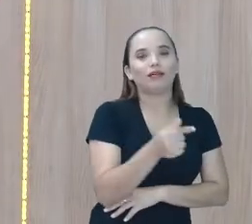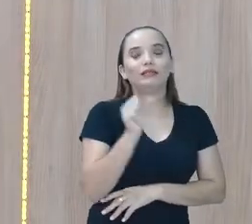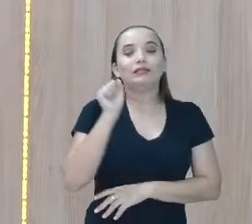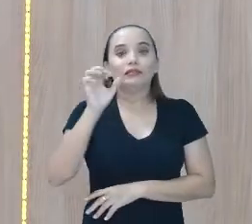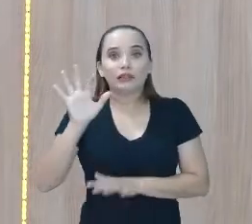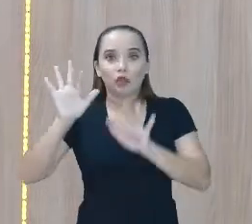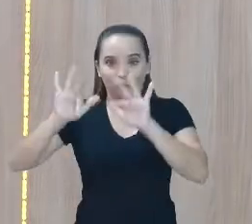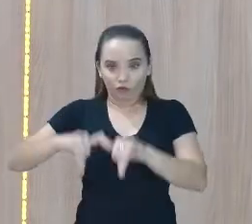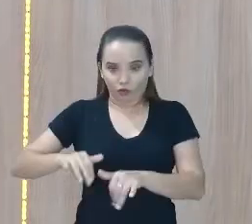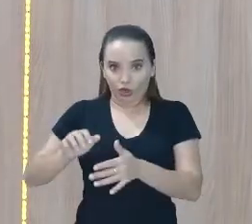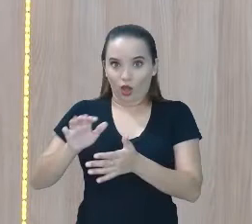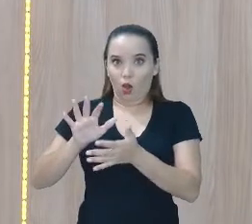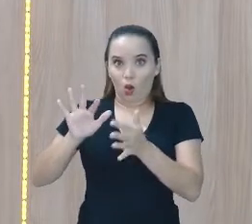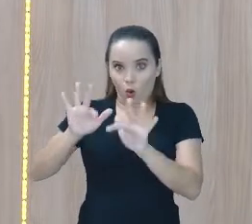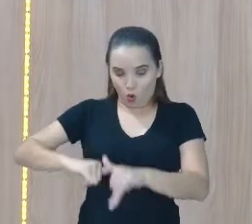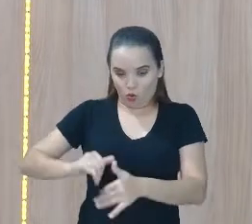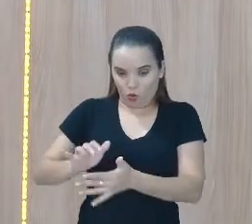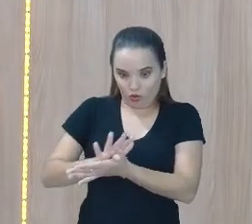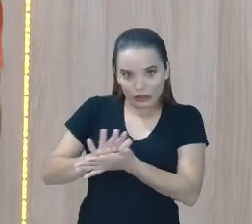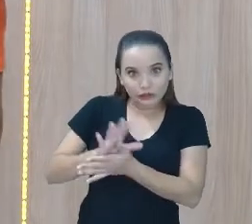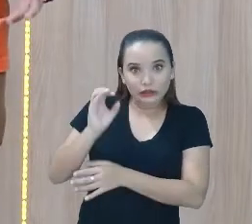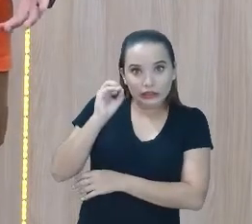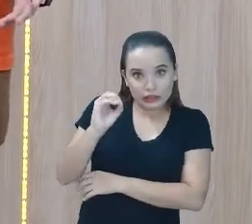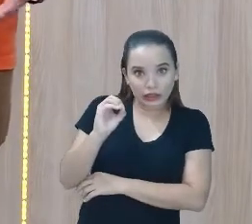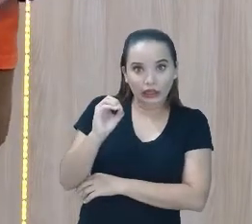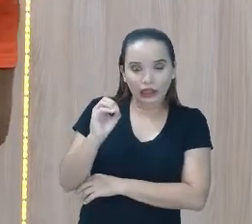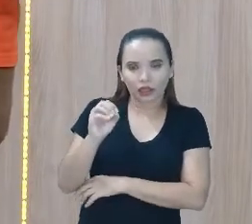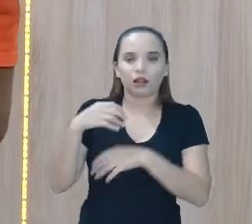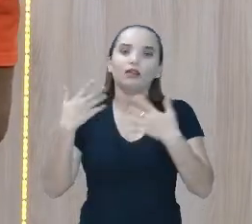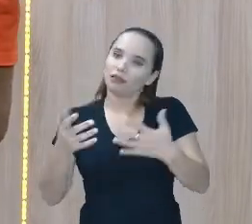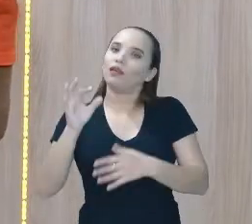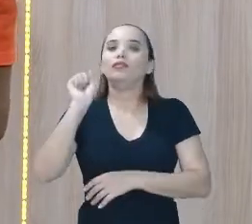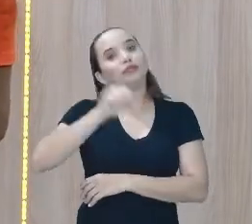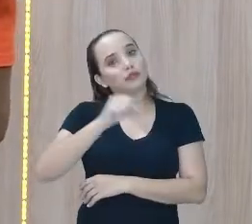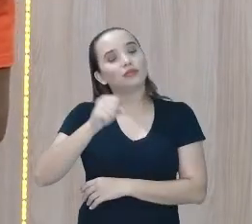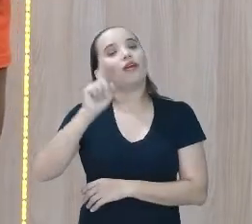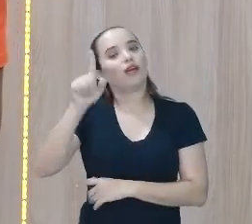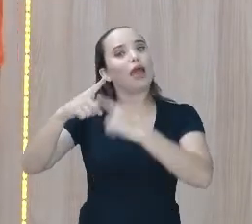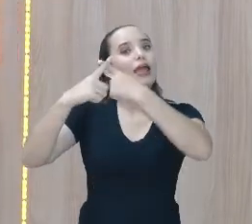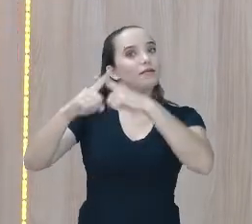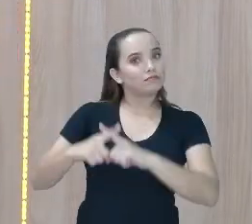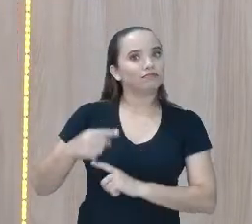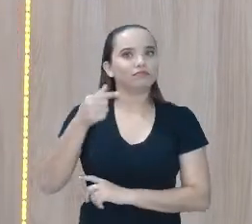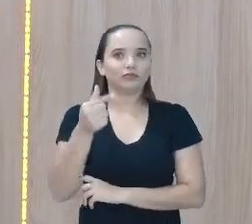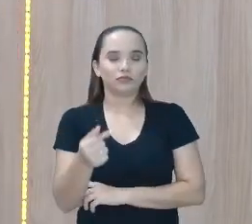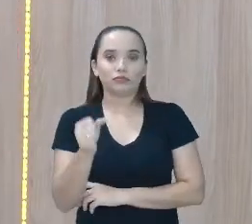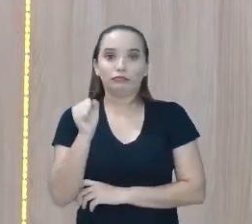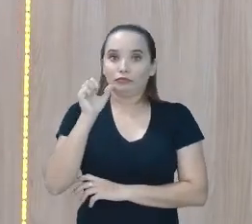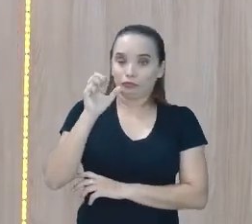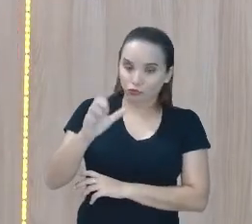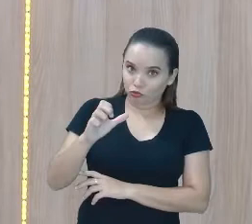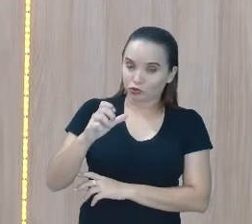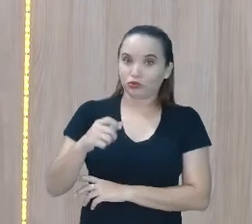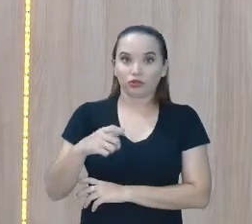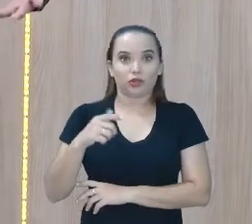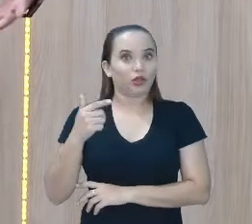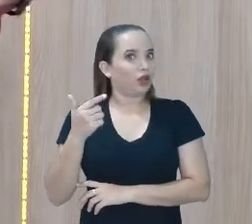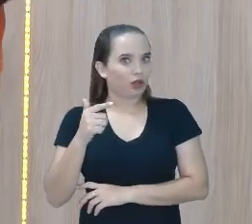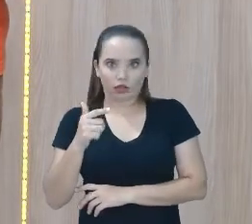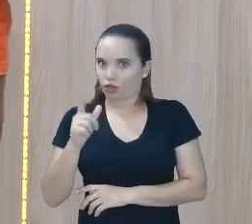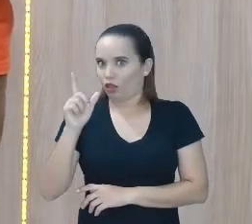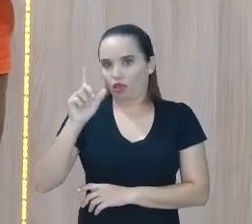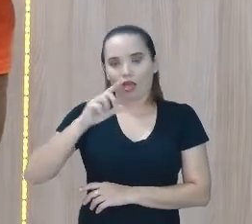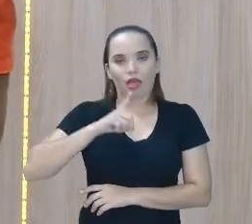for exata e o resto for 0, tá? A divisão aí, esses valores são múltiplos de 7. Se o resto não der